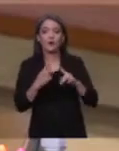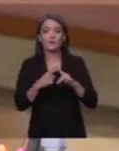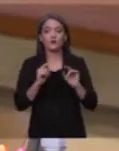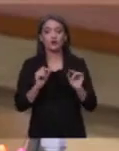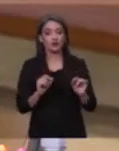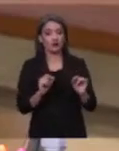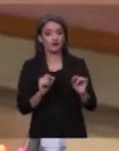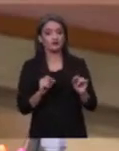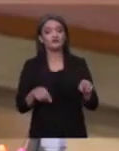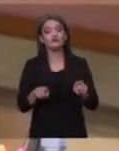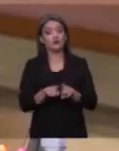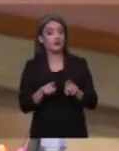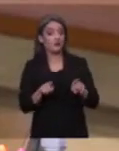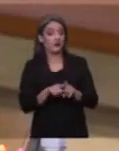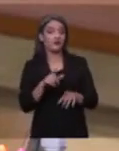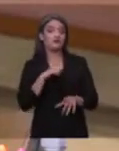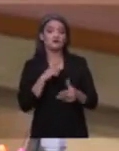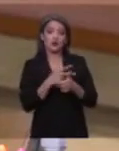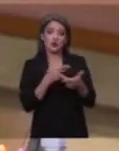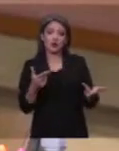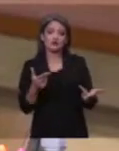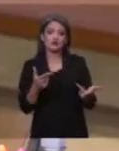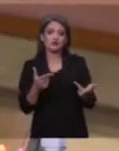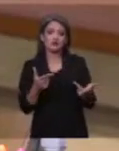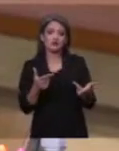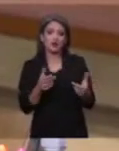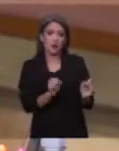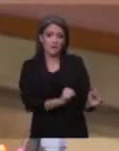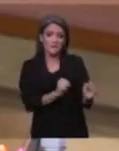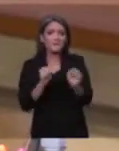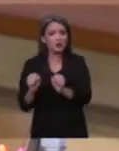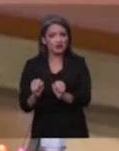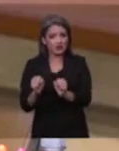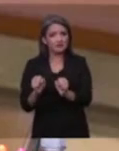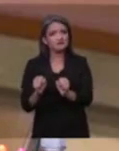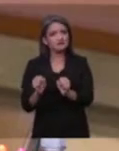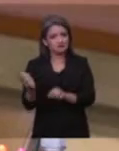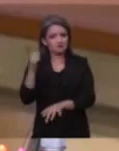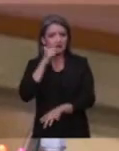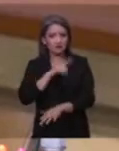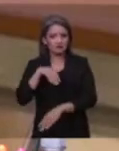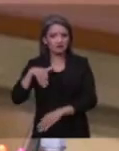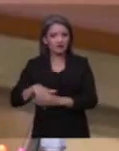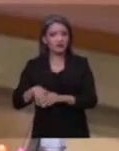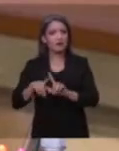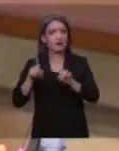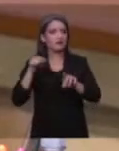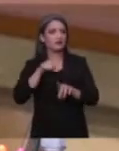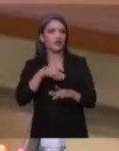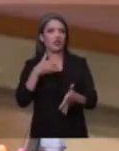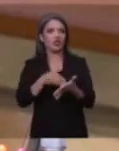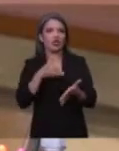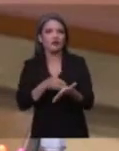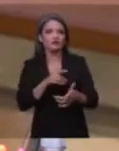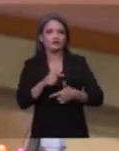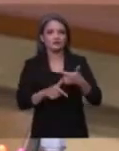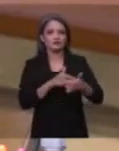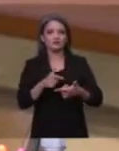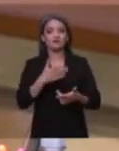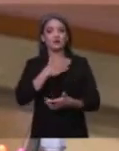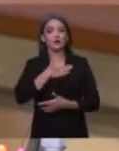formalmente teríamos também uma consideração de um poder legitimamente eleito que estaria impedido. Na minha